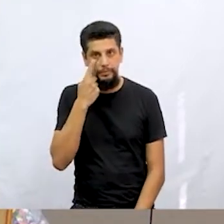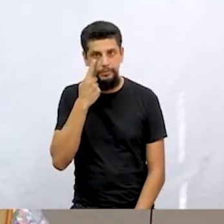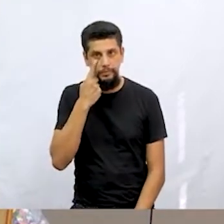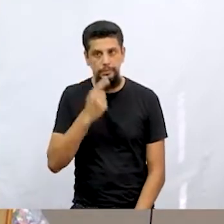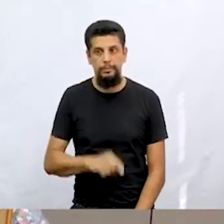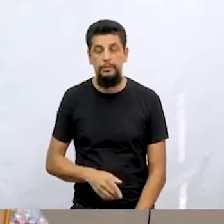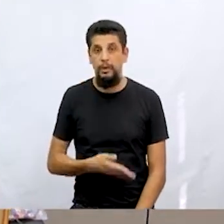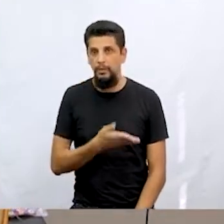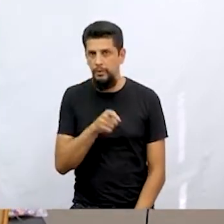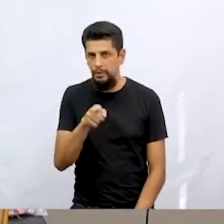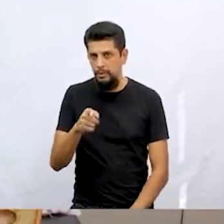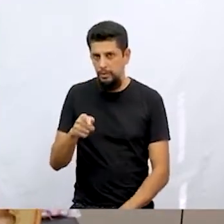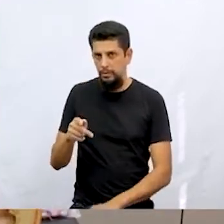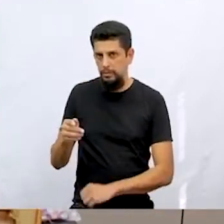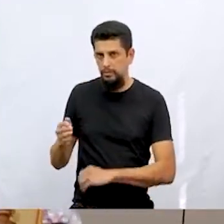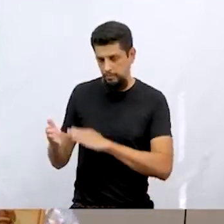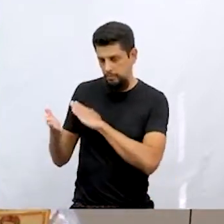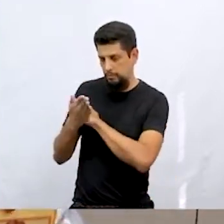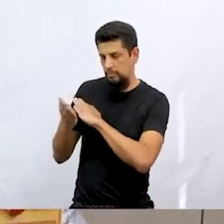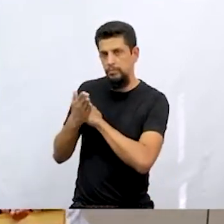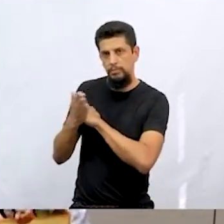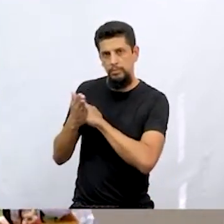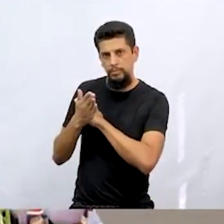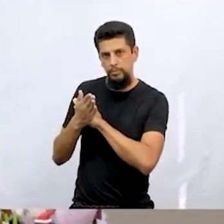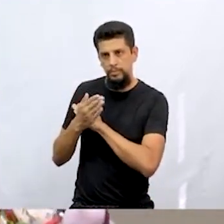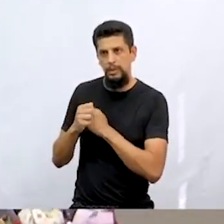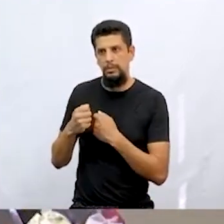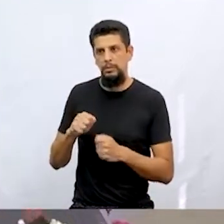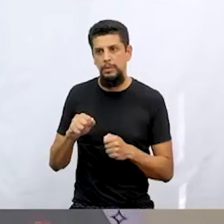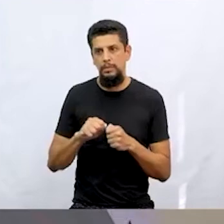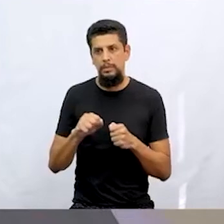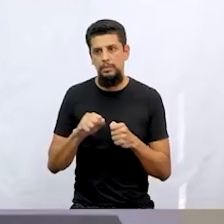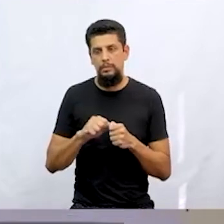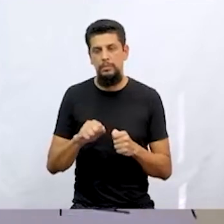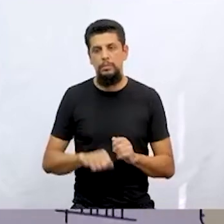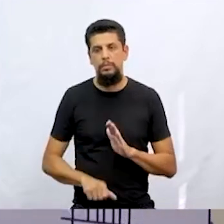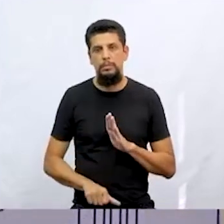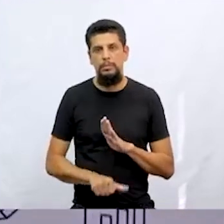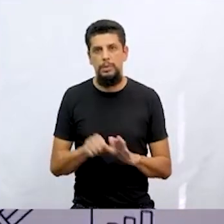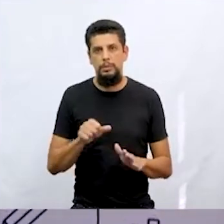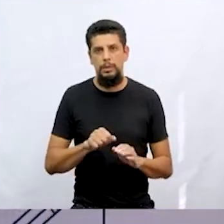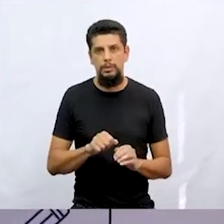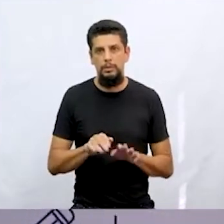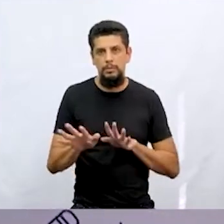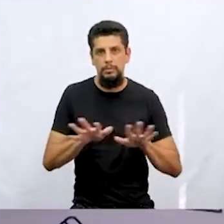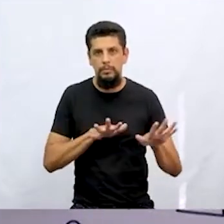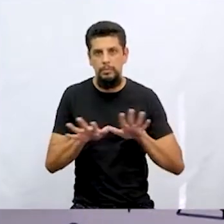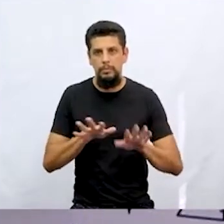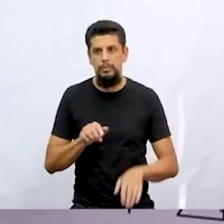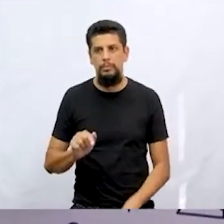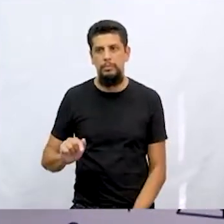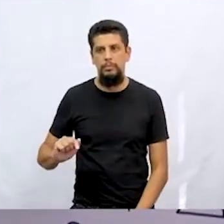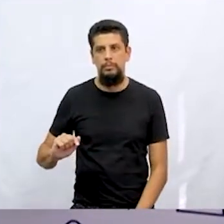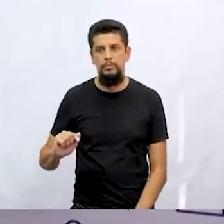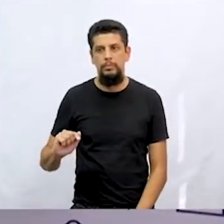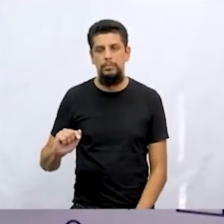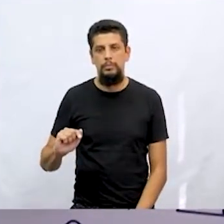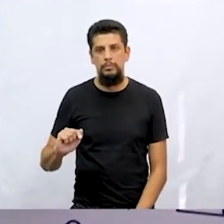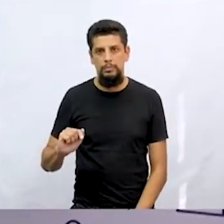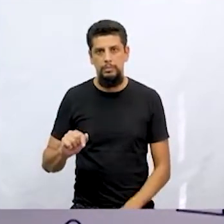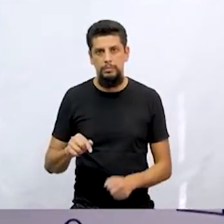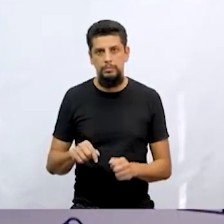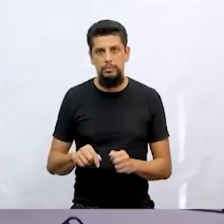tá. Então você me ajuda, Rafael? Ajudo. Então tem que fazer para cima, né? Isso. O primeiro traçado é para cima e